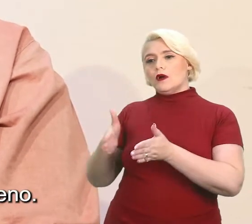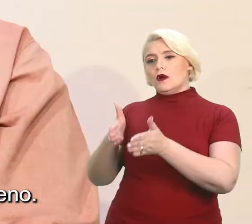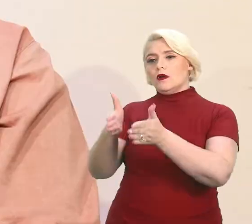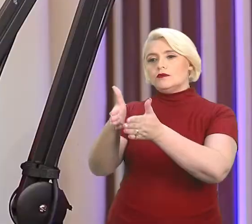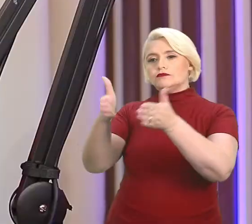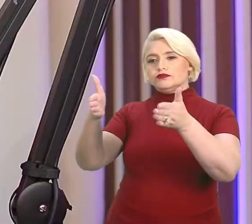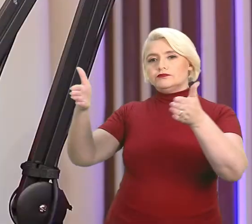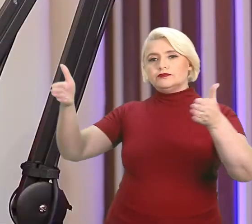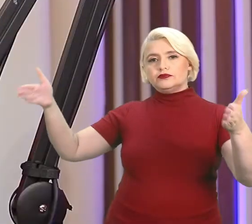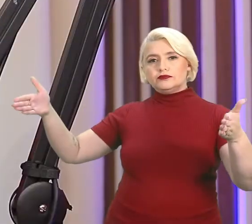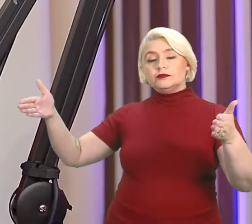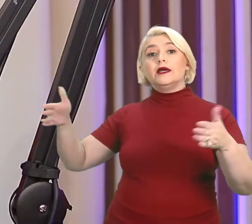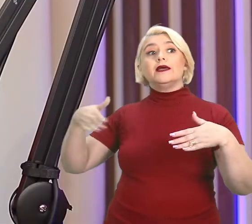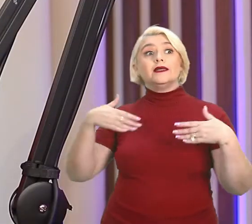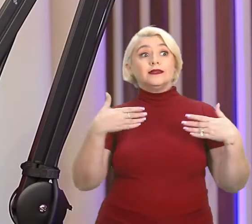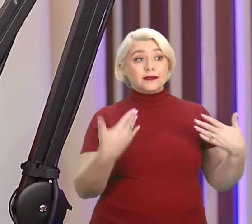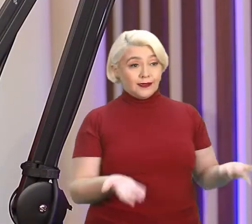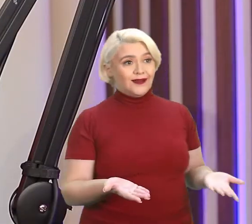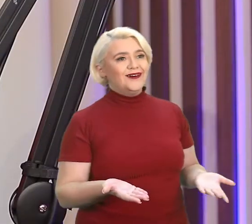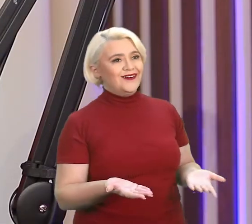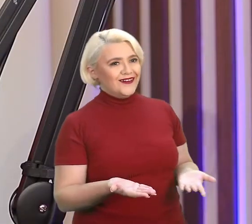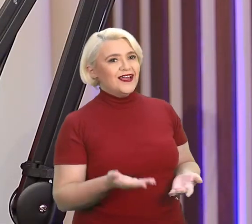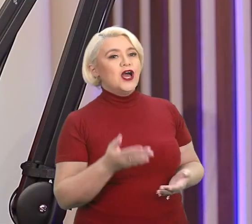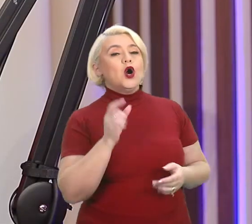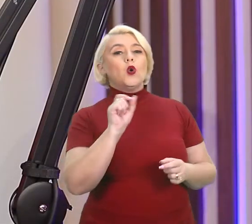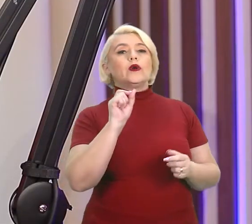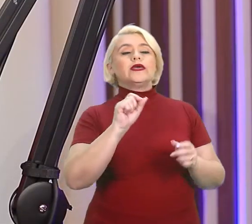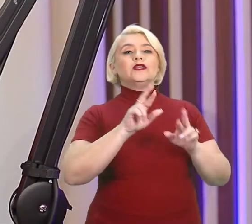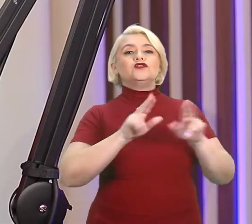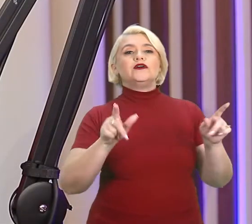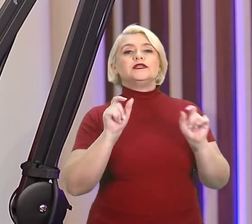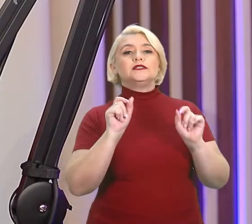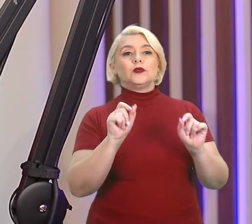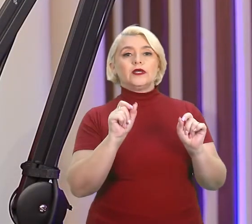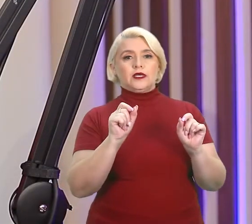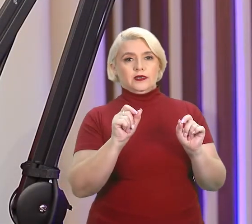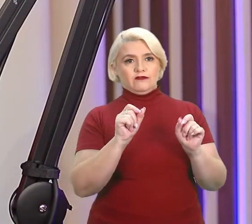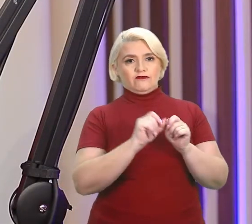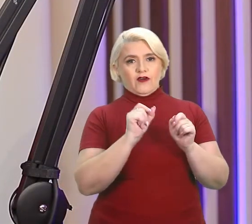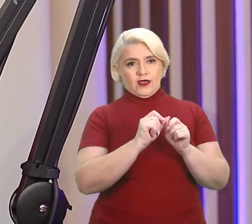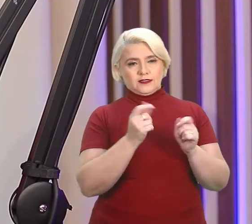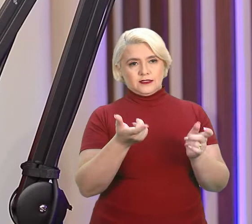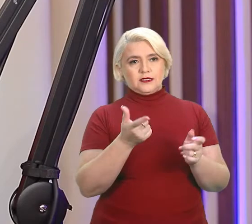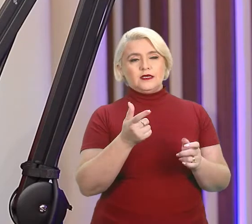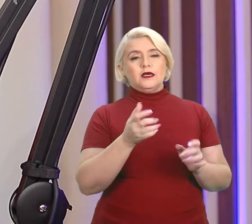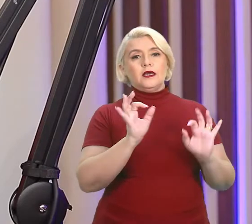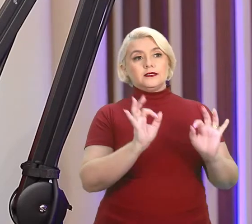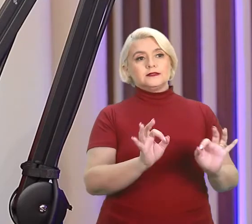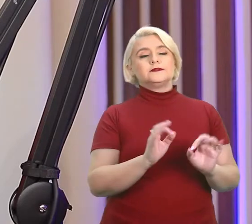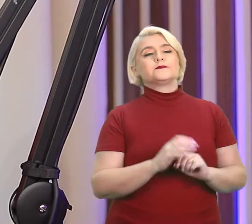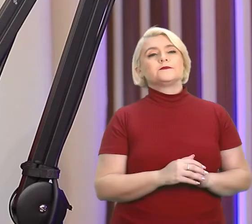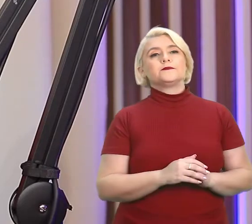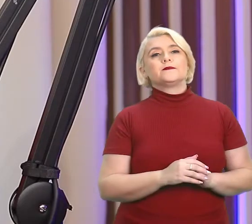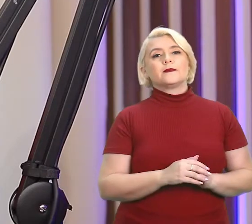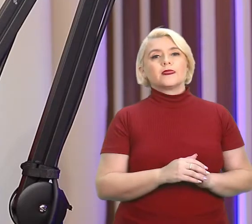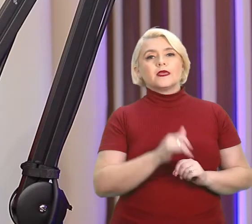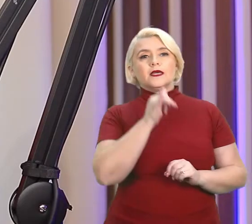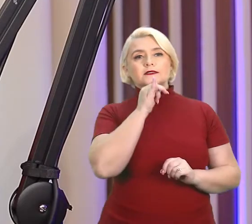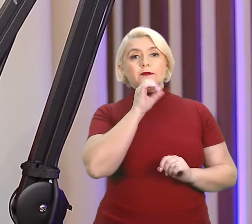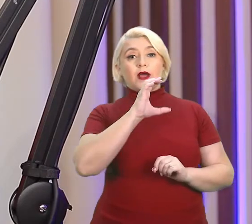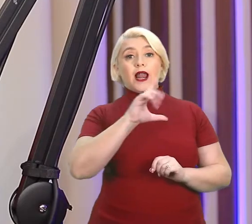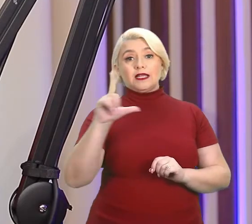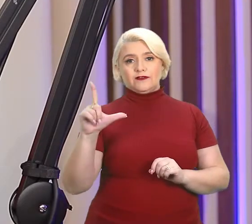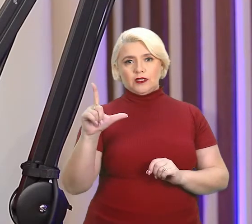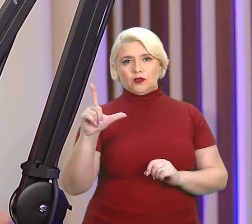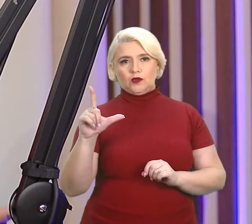e rio pequeno? Então, o que diferencia é exatamente o